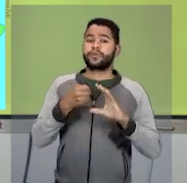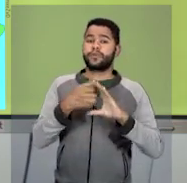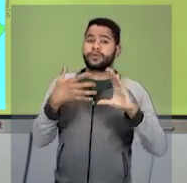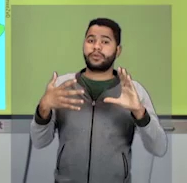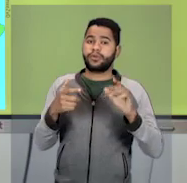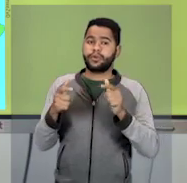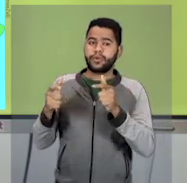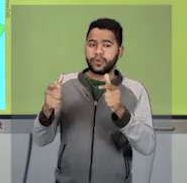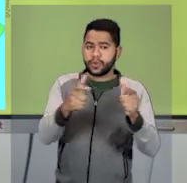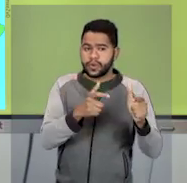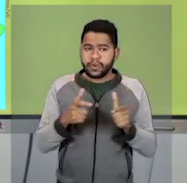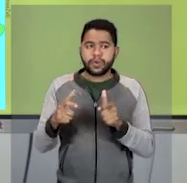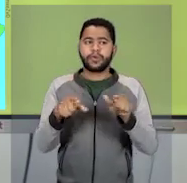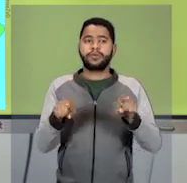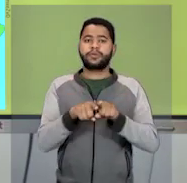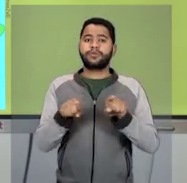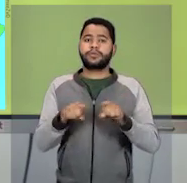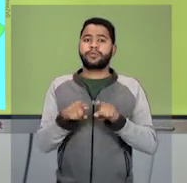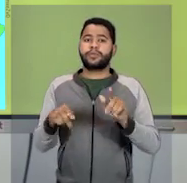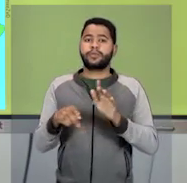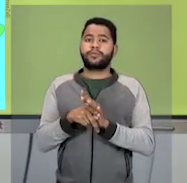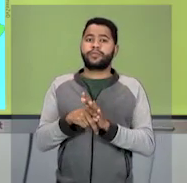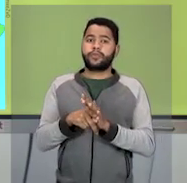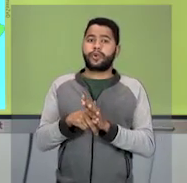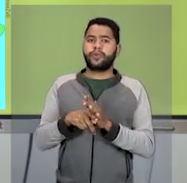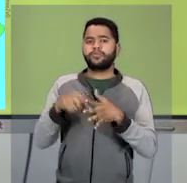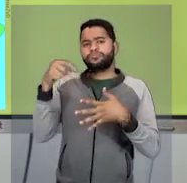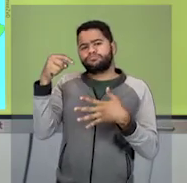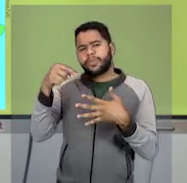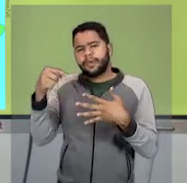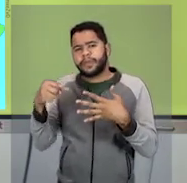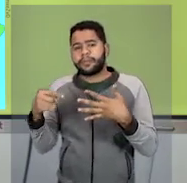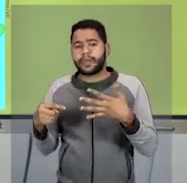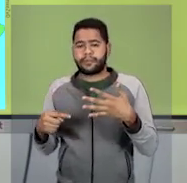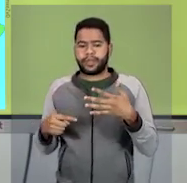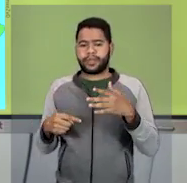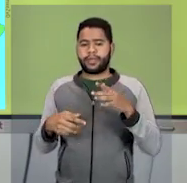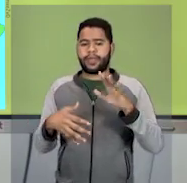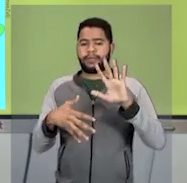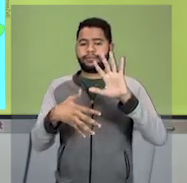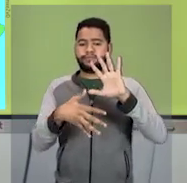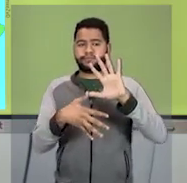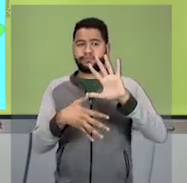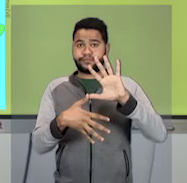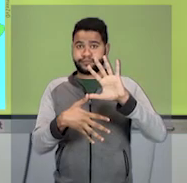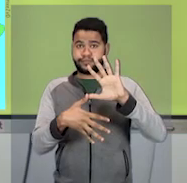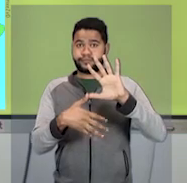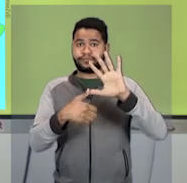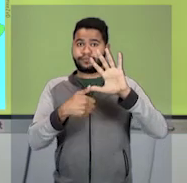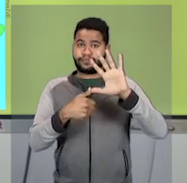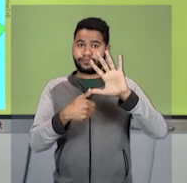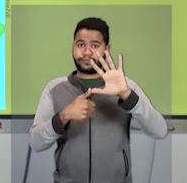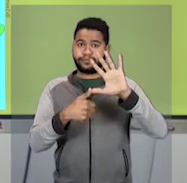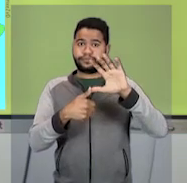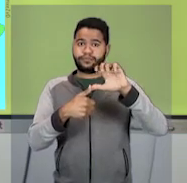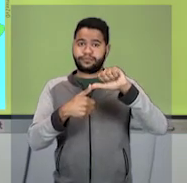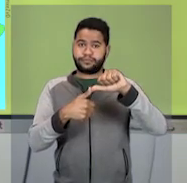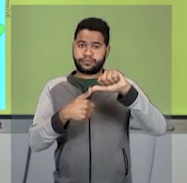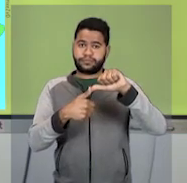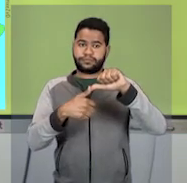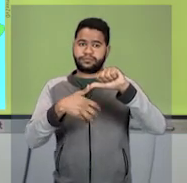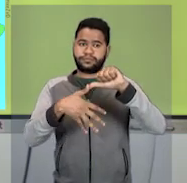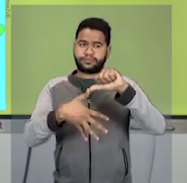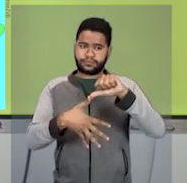de localização e os aspectos físicos do continente, que são divididos em 3, né? Que seria a América do Norte, a América Central